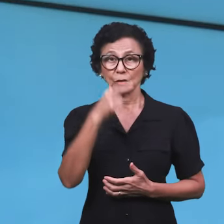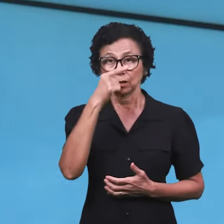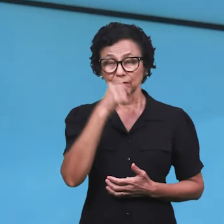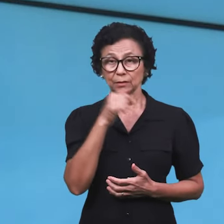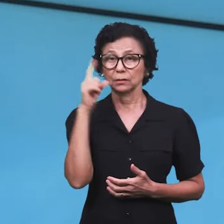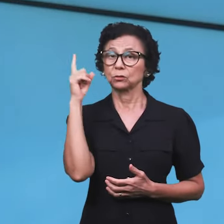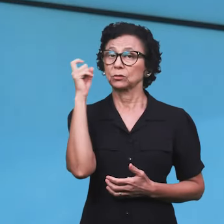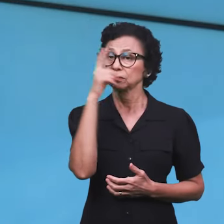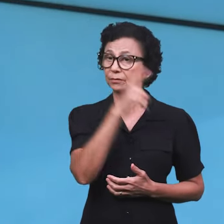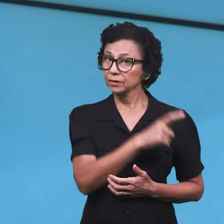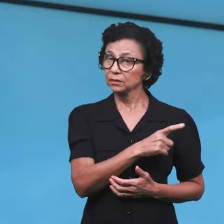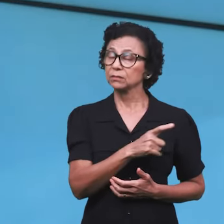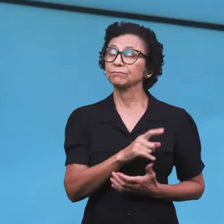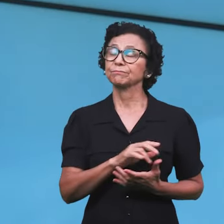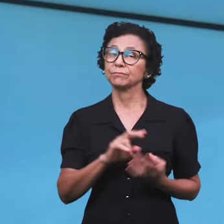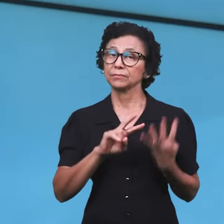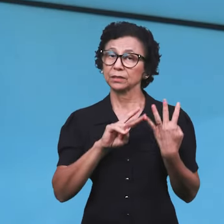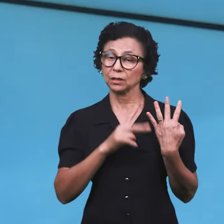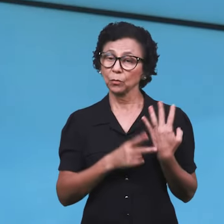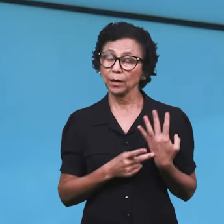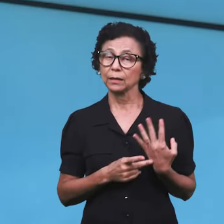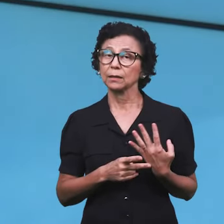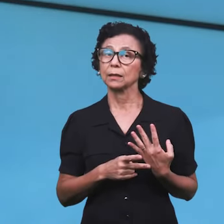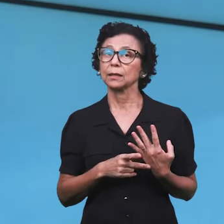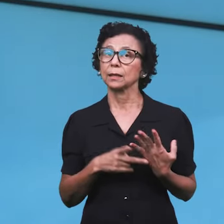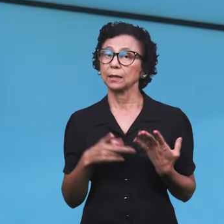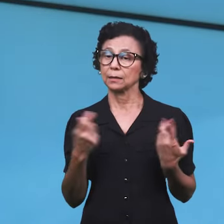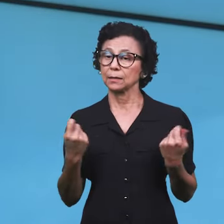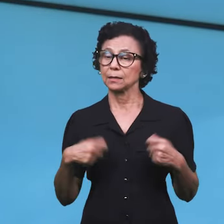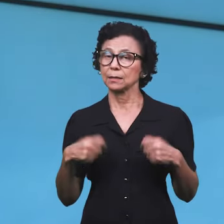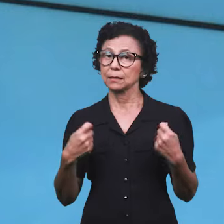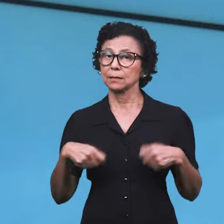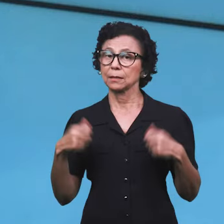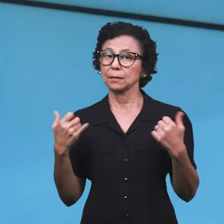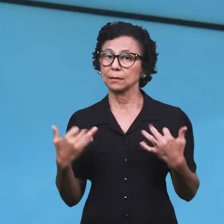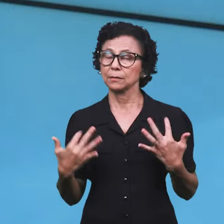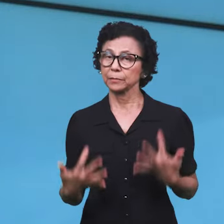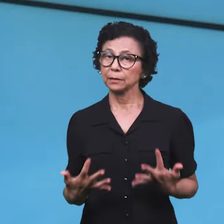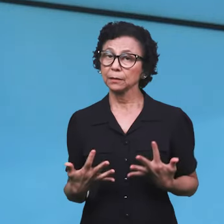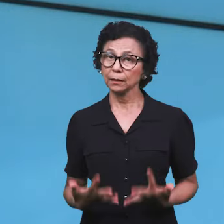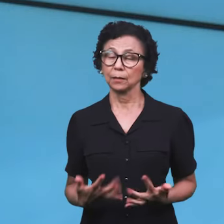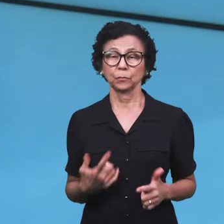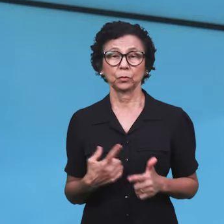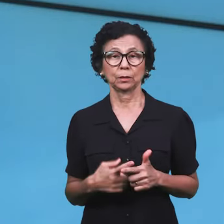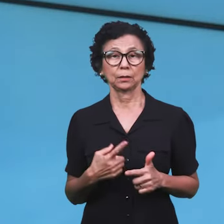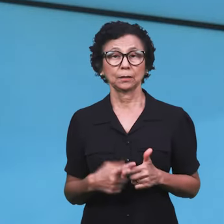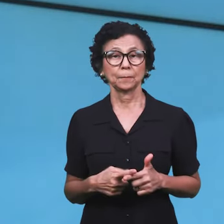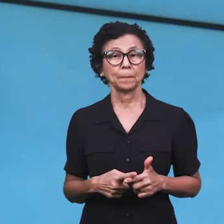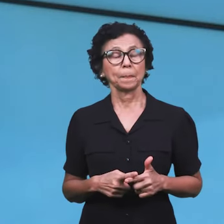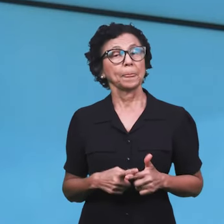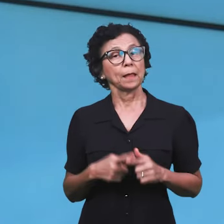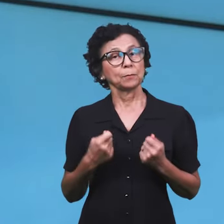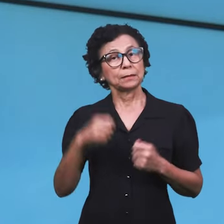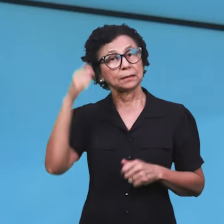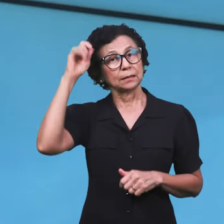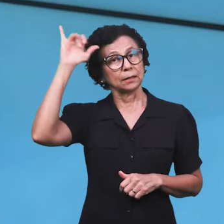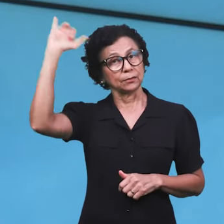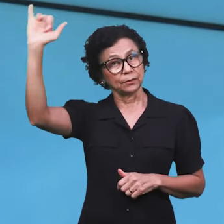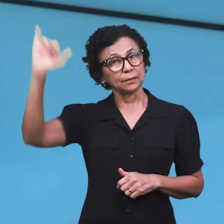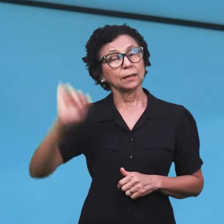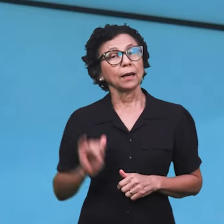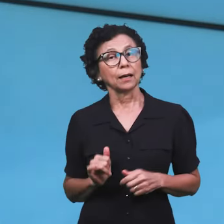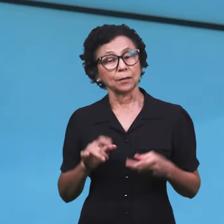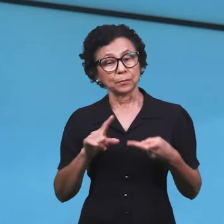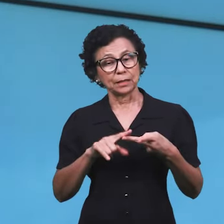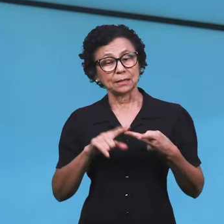daí, a gente tem que falar que isso acontece para reforçar a importância da prevenção da gripe. Sim. Com a vacina.